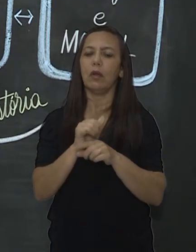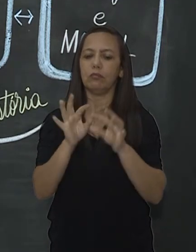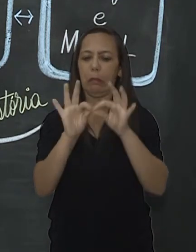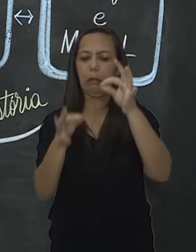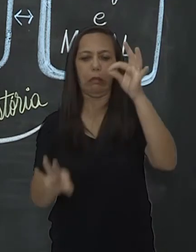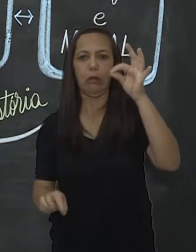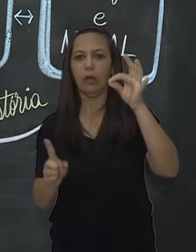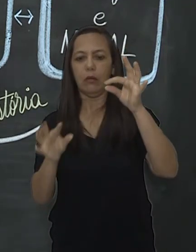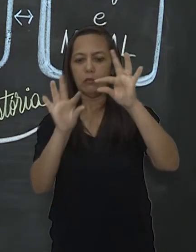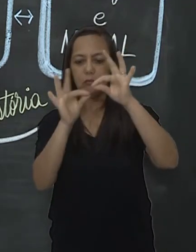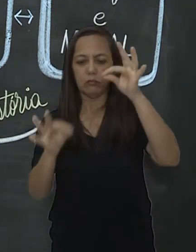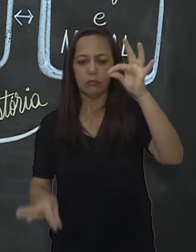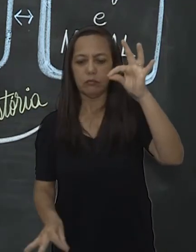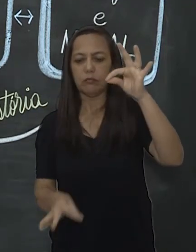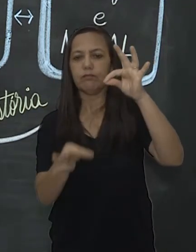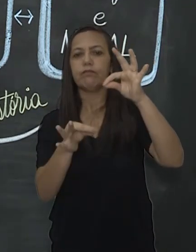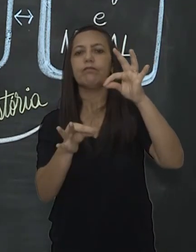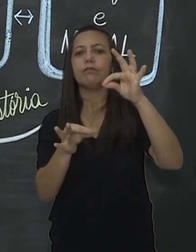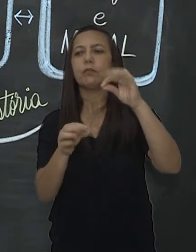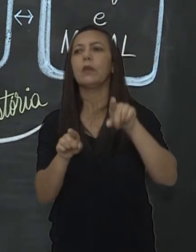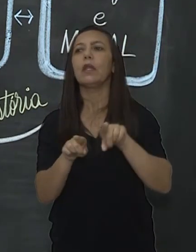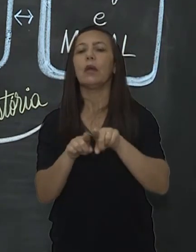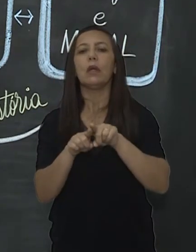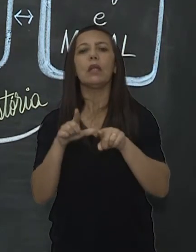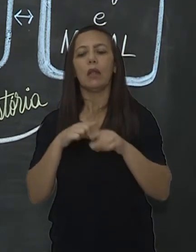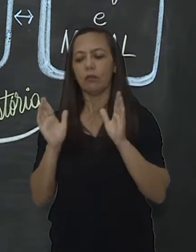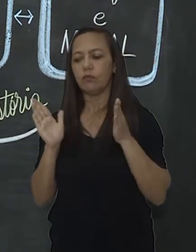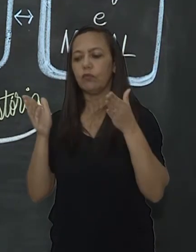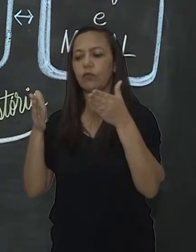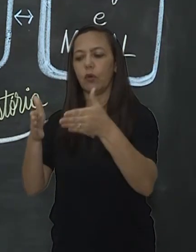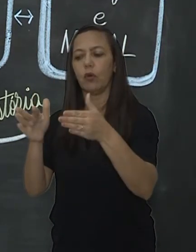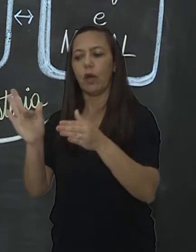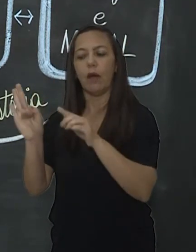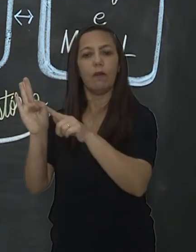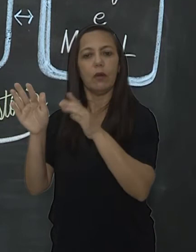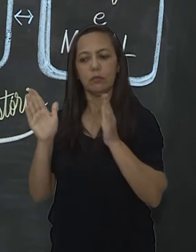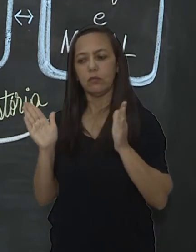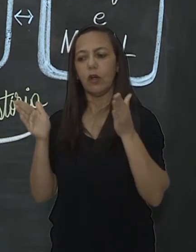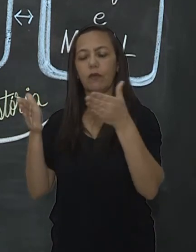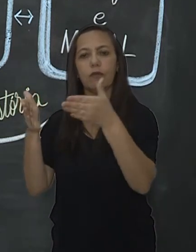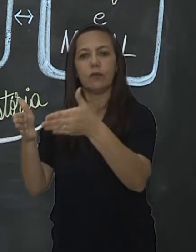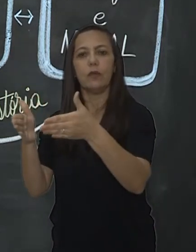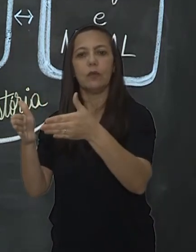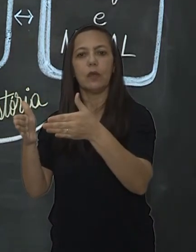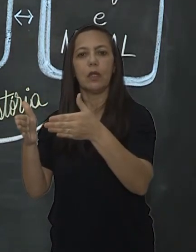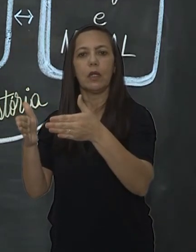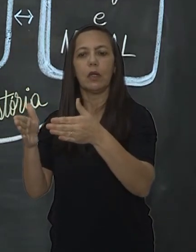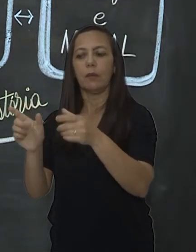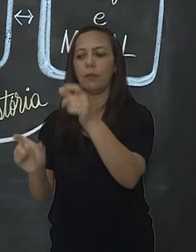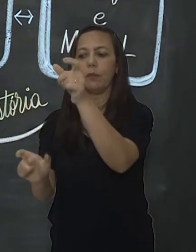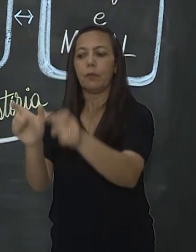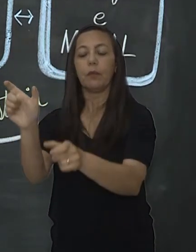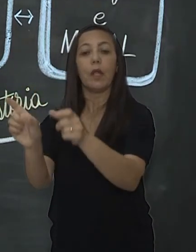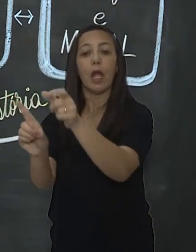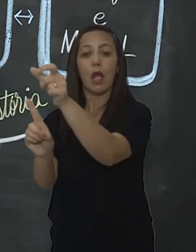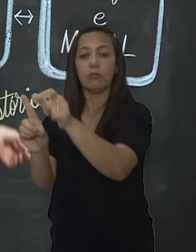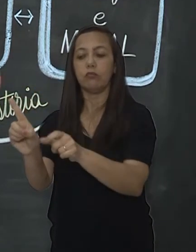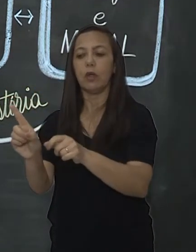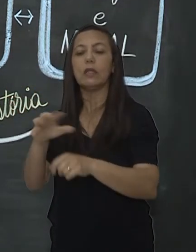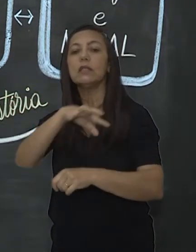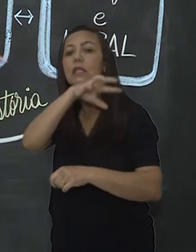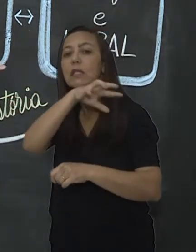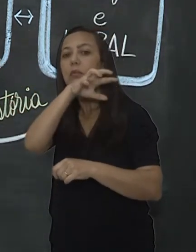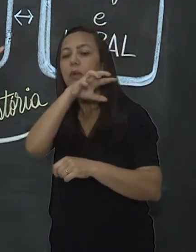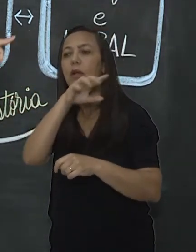longa, também é uma narrativa focada num núcleo narrativo, geralmente contada e narrada e vivenciada pelos personagens por meio de diálogos e recursos